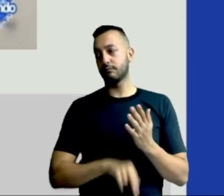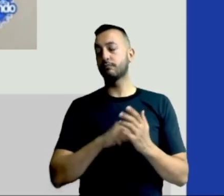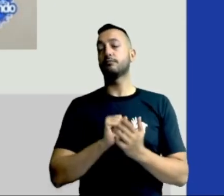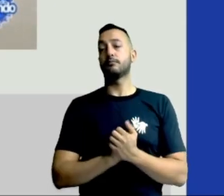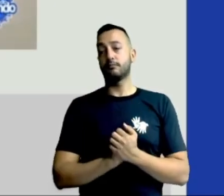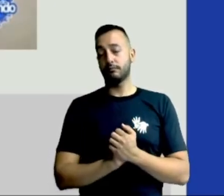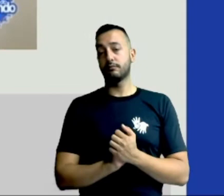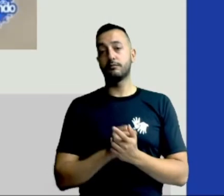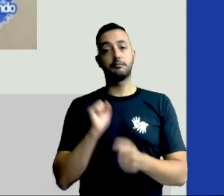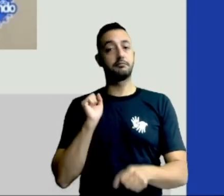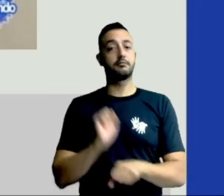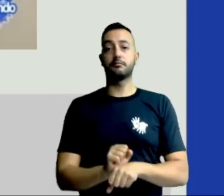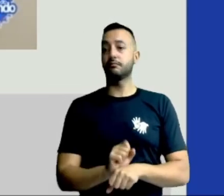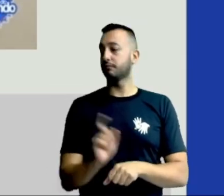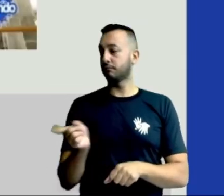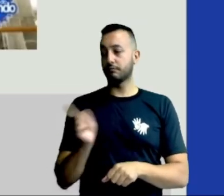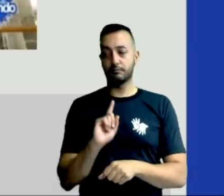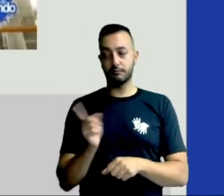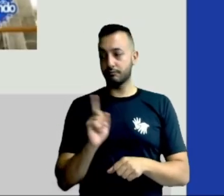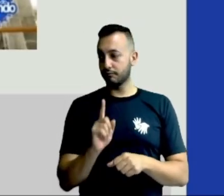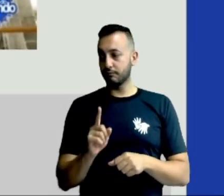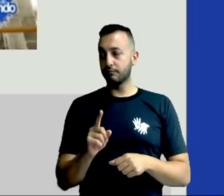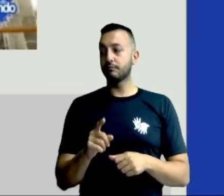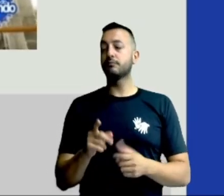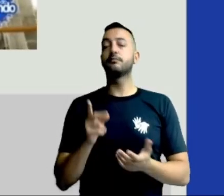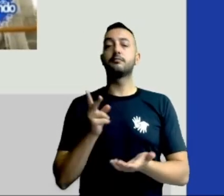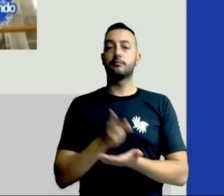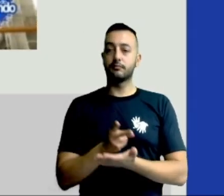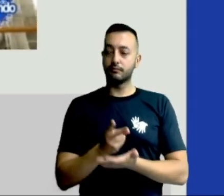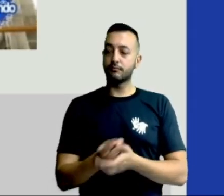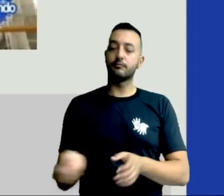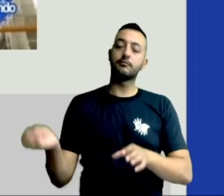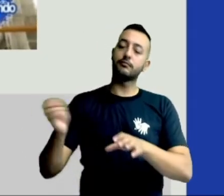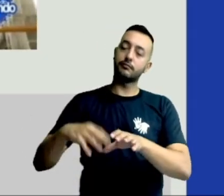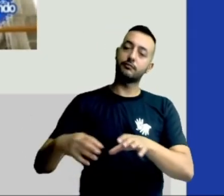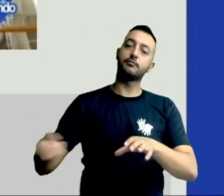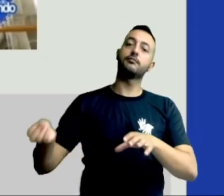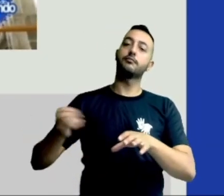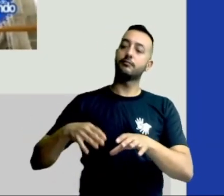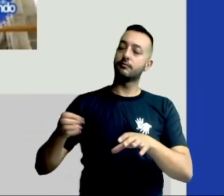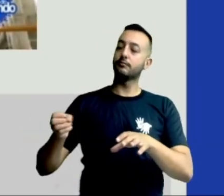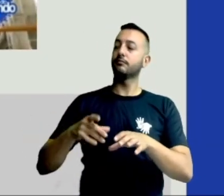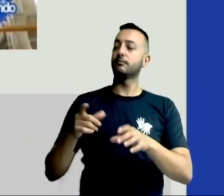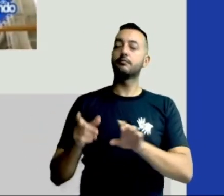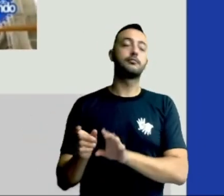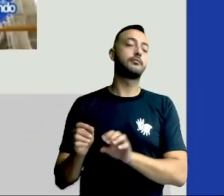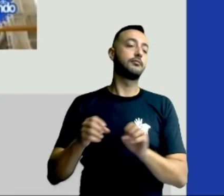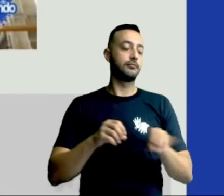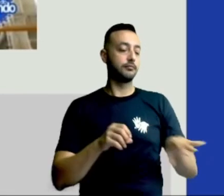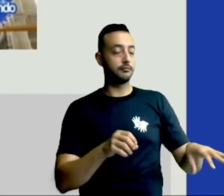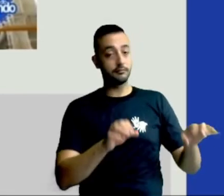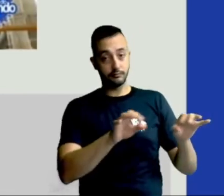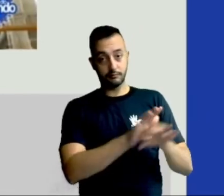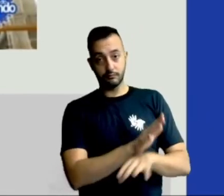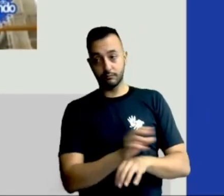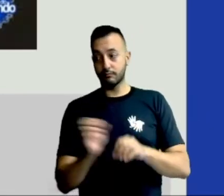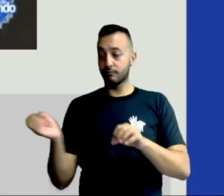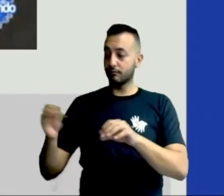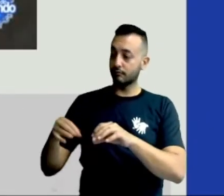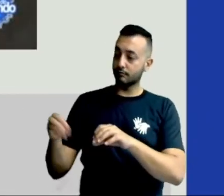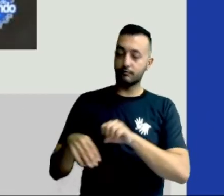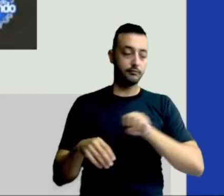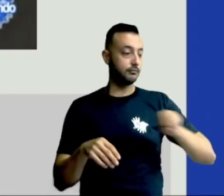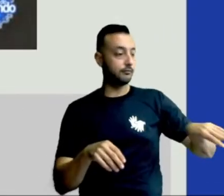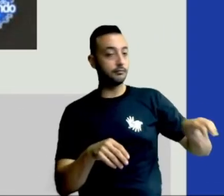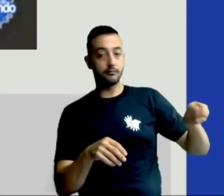é que ele não precisa parar para ser abastecido. Ele vai sendo abastecido o tempo inteiro e do outro lado já vai saindo o cimento pronto. Isso faz